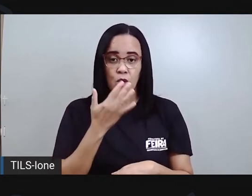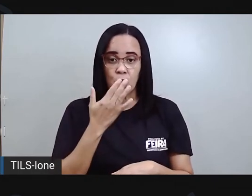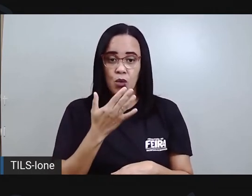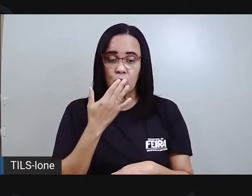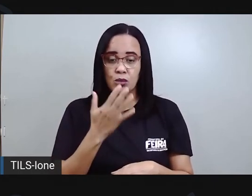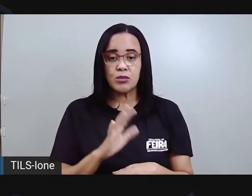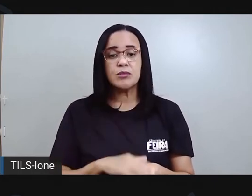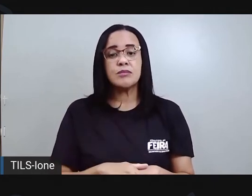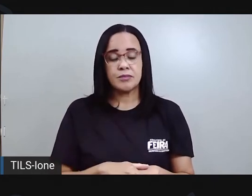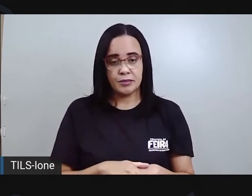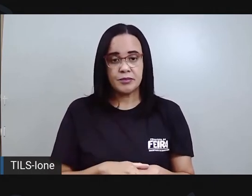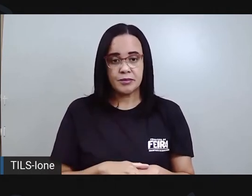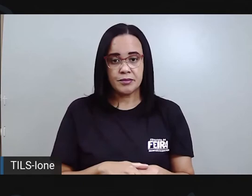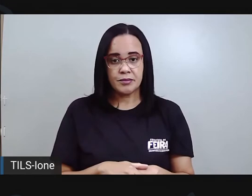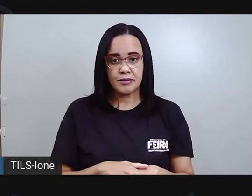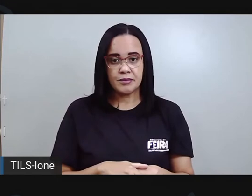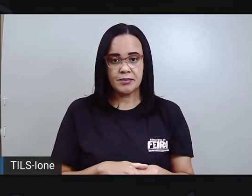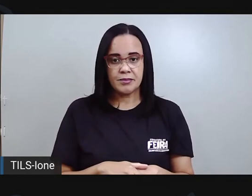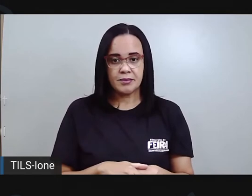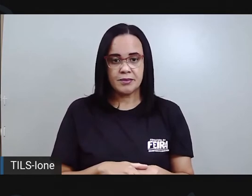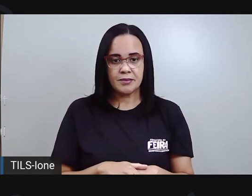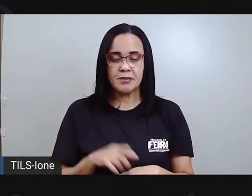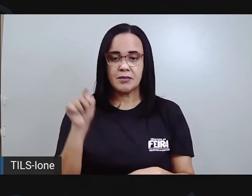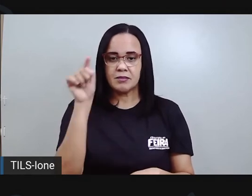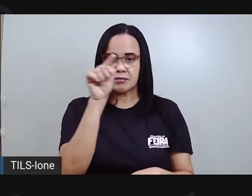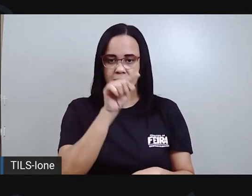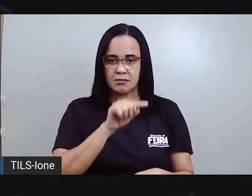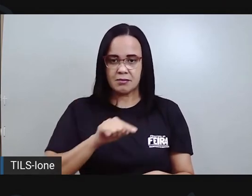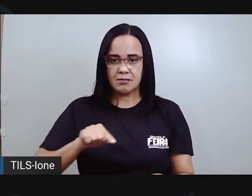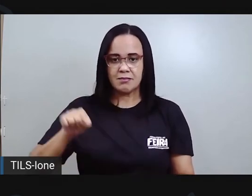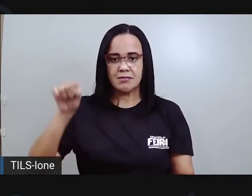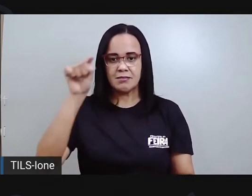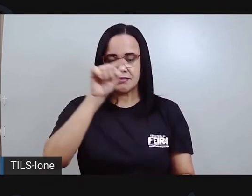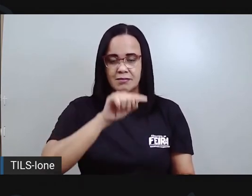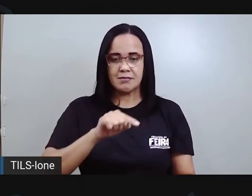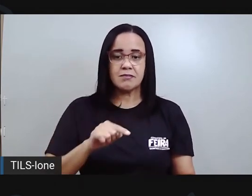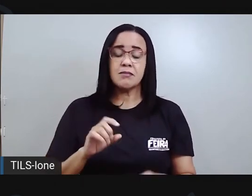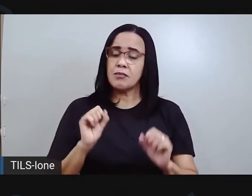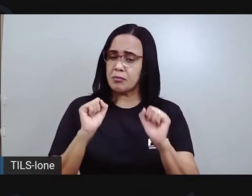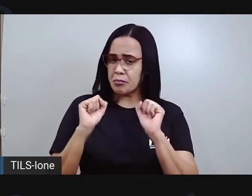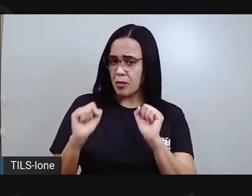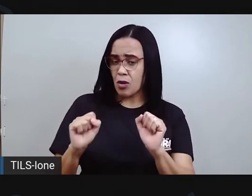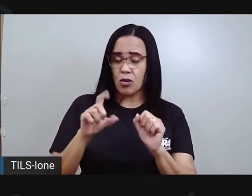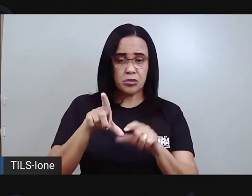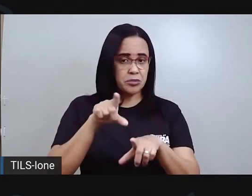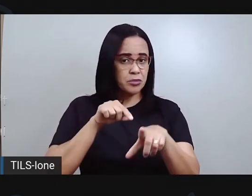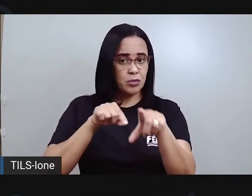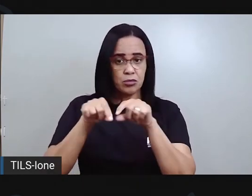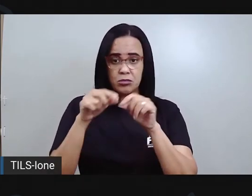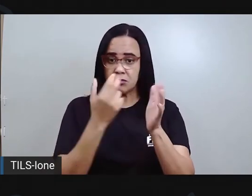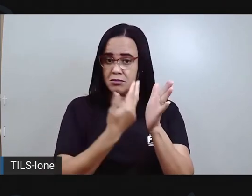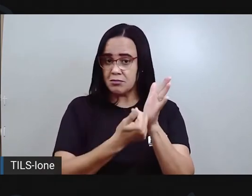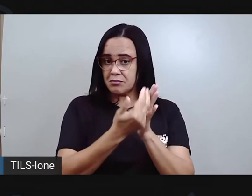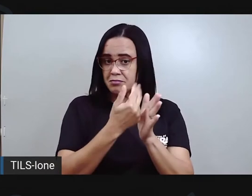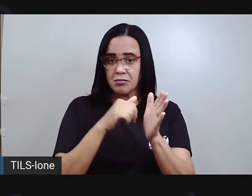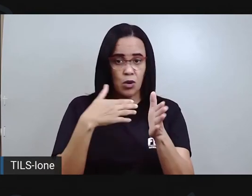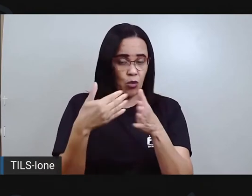eu vou fazer círculos. Mas vocês podem fazer o que vocês quiserem.